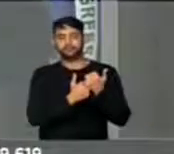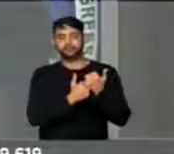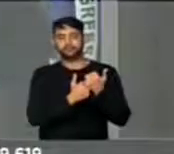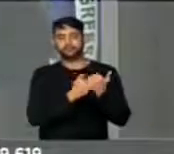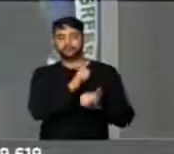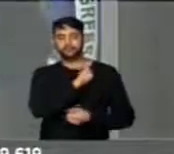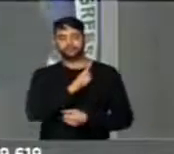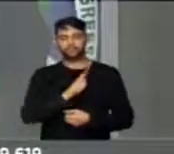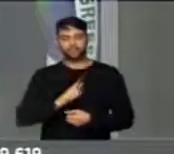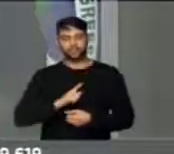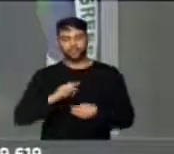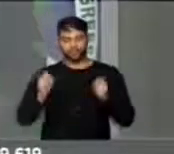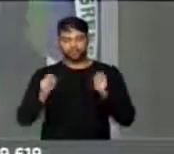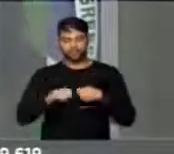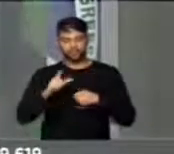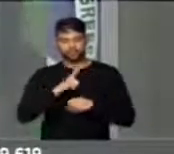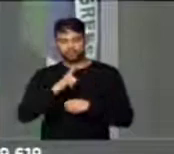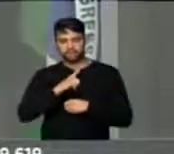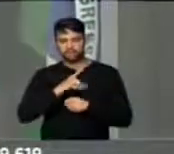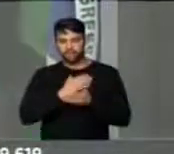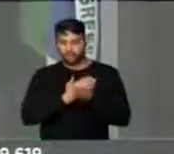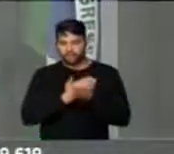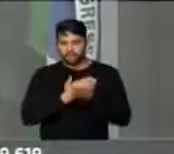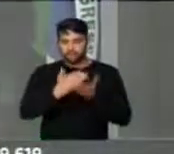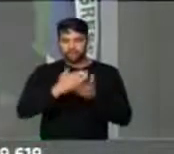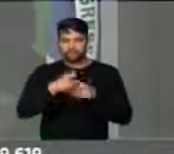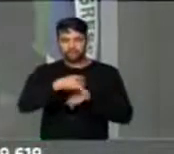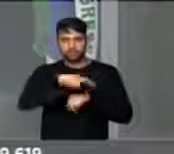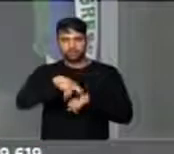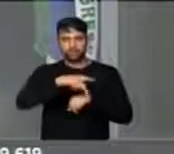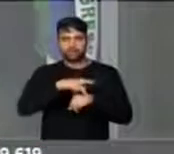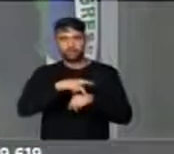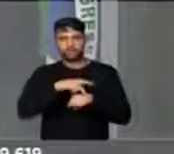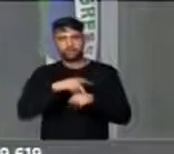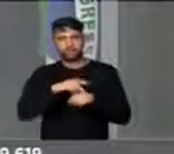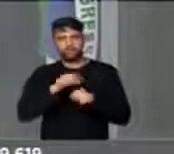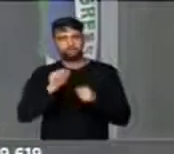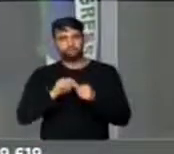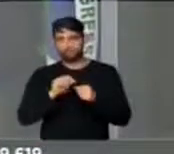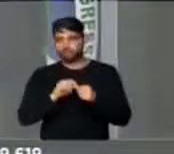um governo que pode ser o renascimento de um país em chamas